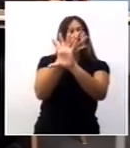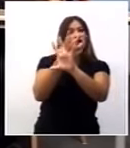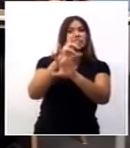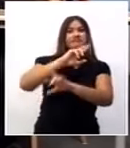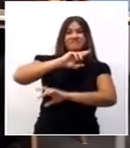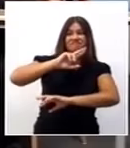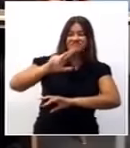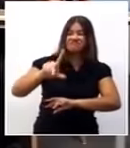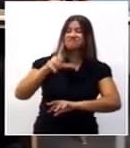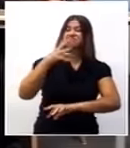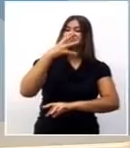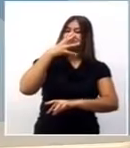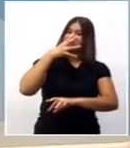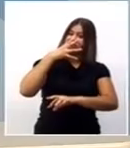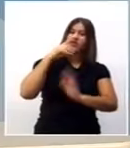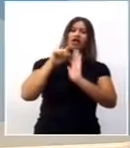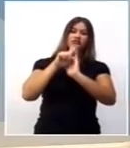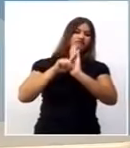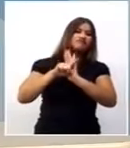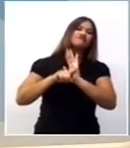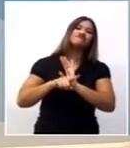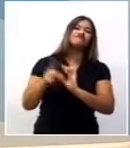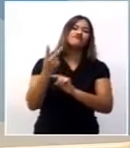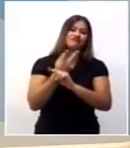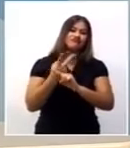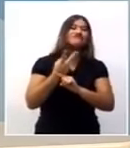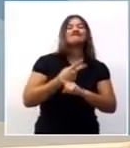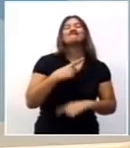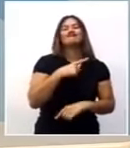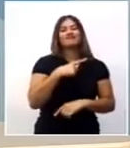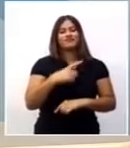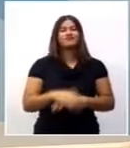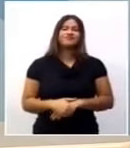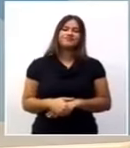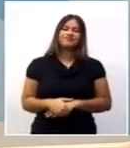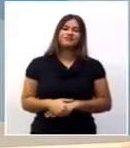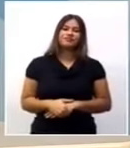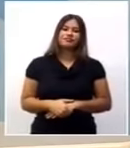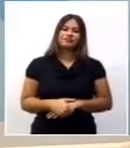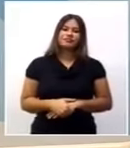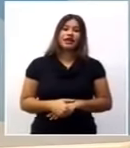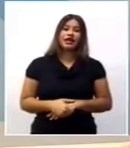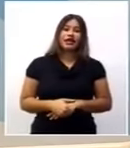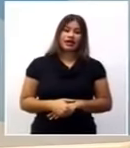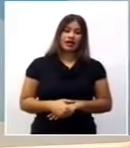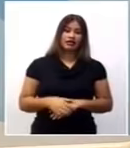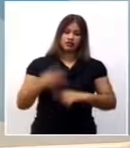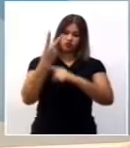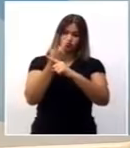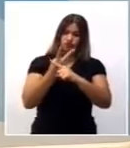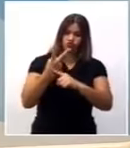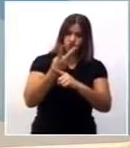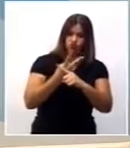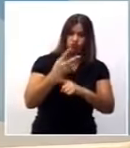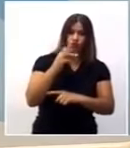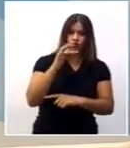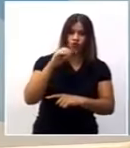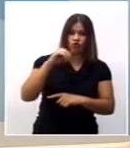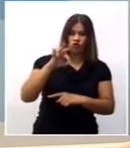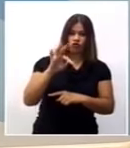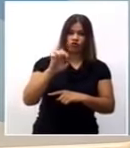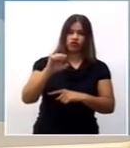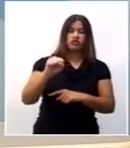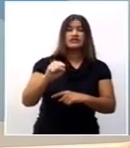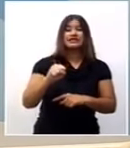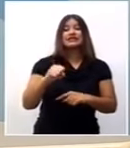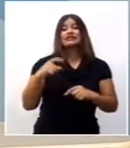paulista. Verdade. As fontes históricas, no caso aqui, a gente tem material e imaterial. O que quer dizer